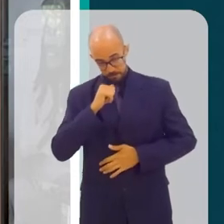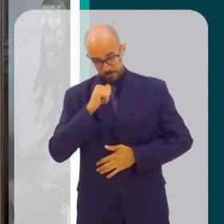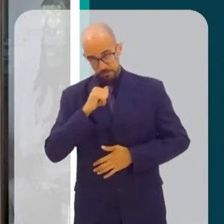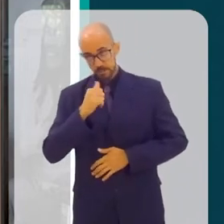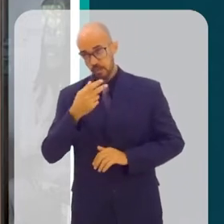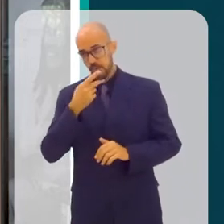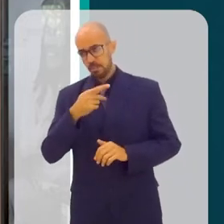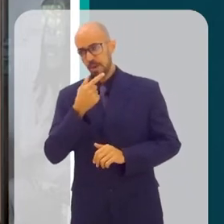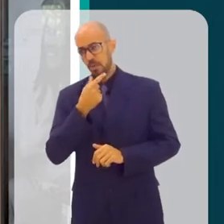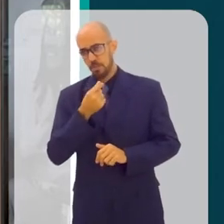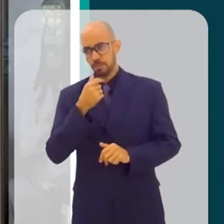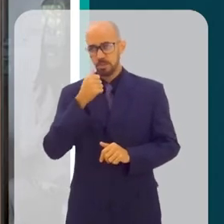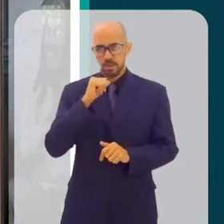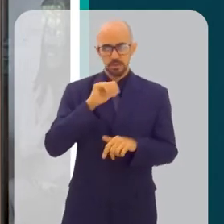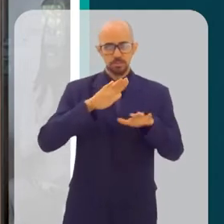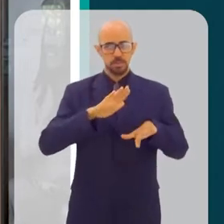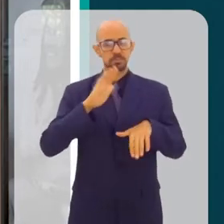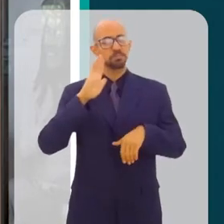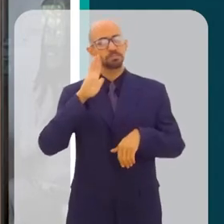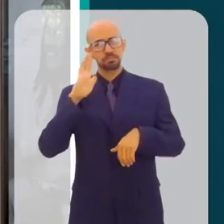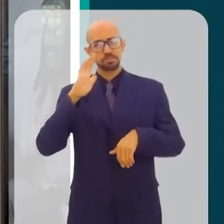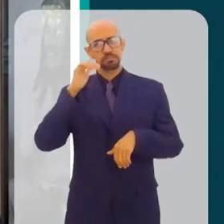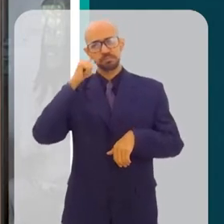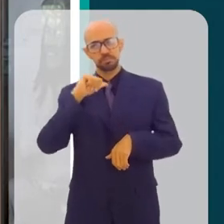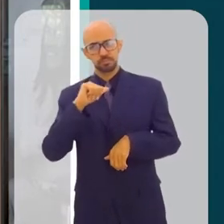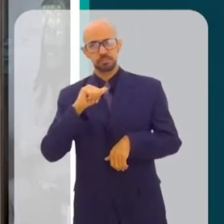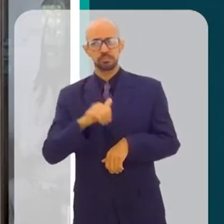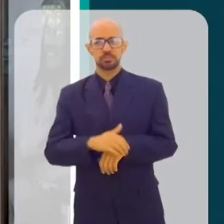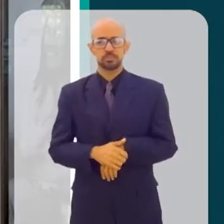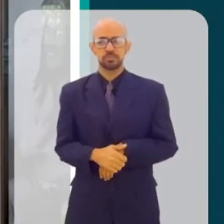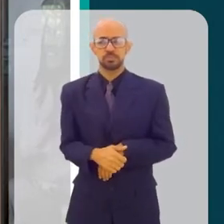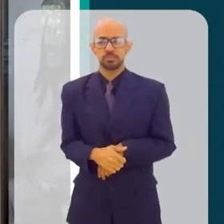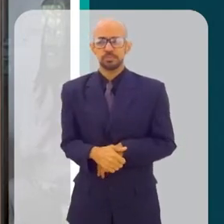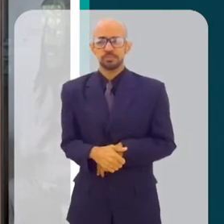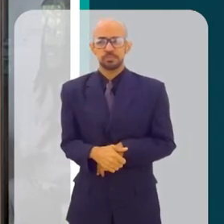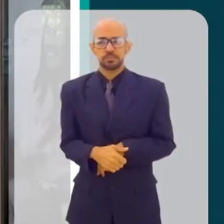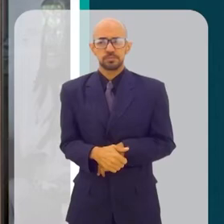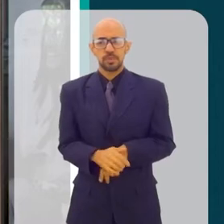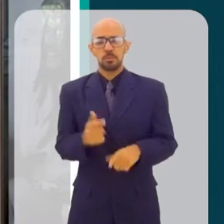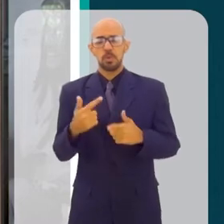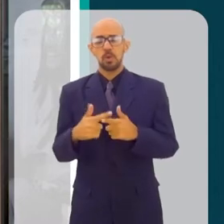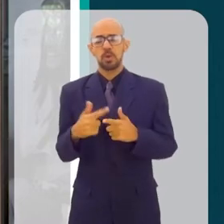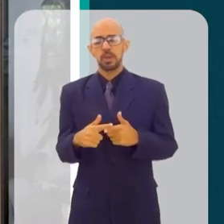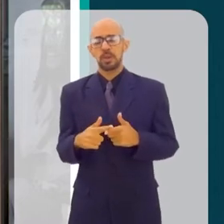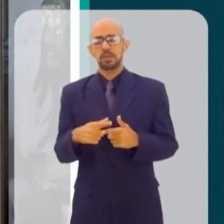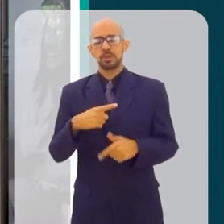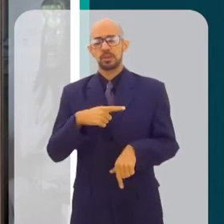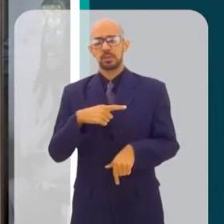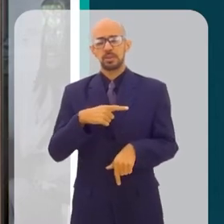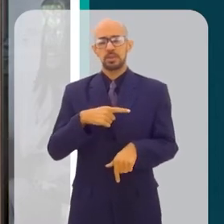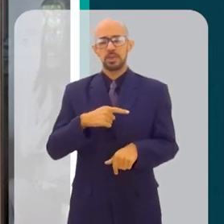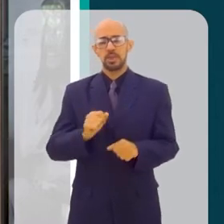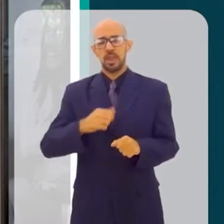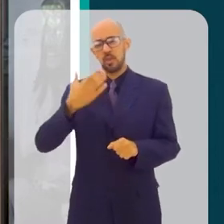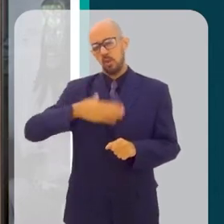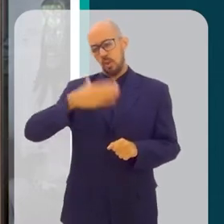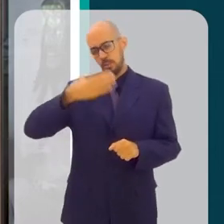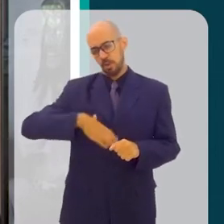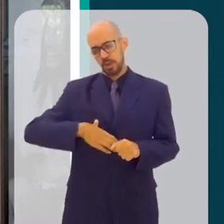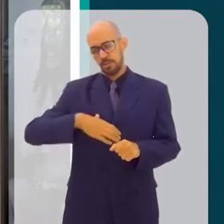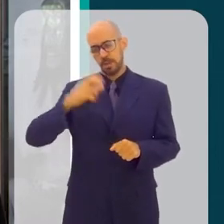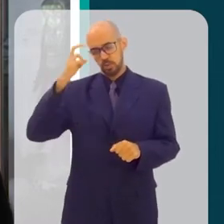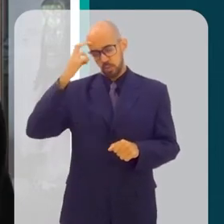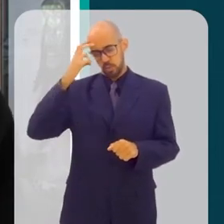principalmente para mulheres, eu digo para homens e para mulheres, mas eu acho que principalmente para mulheres. Porque existe